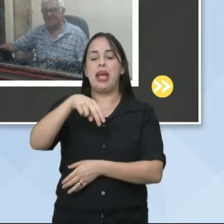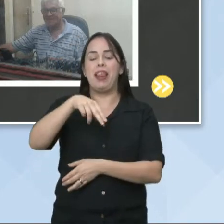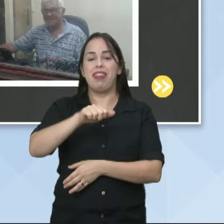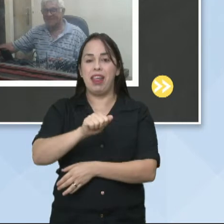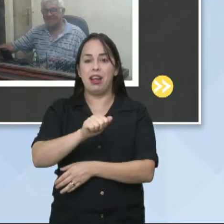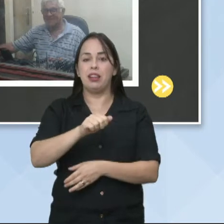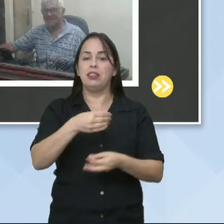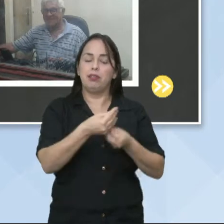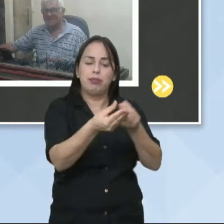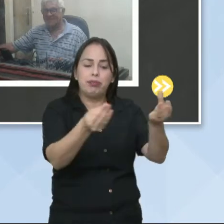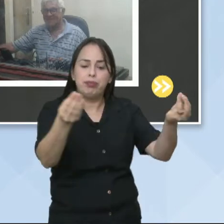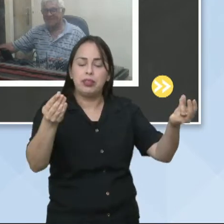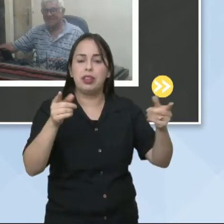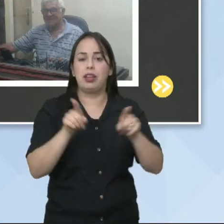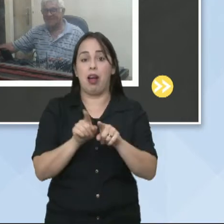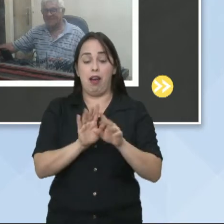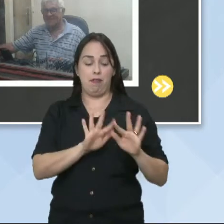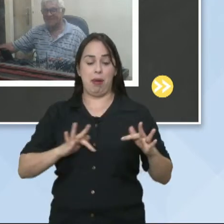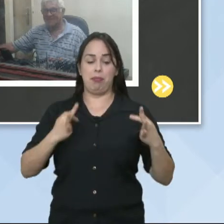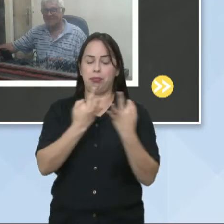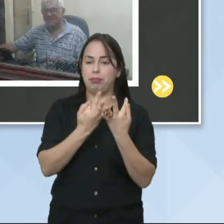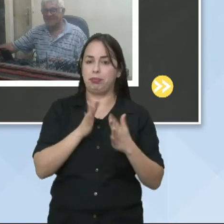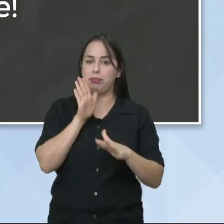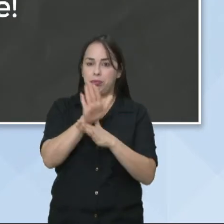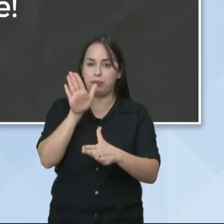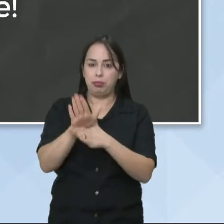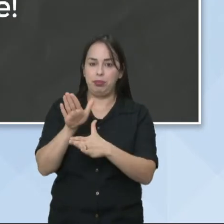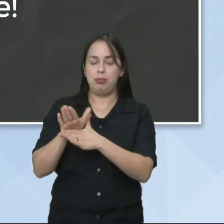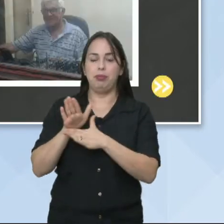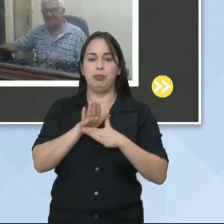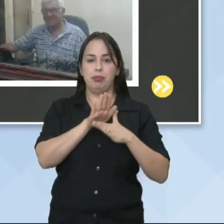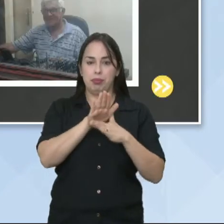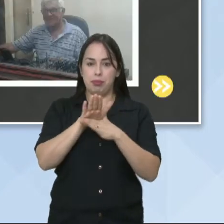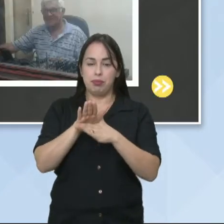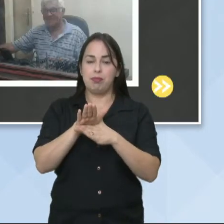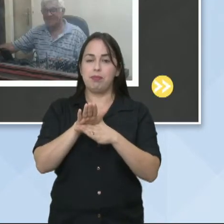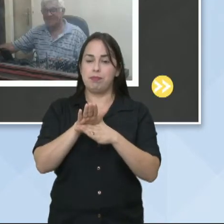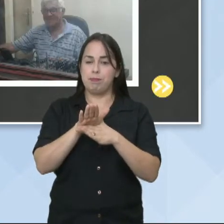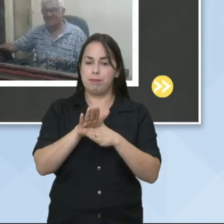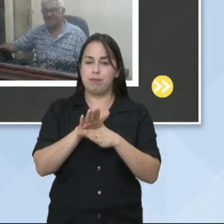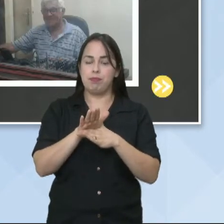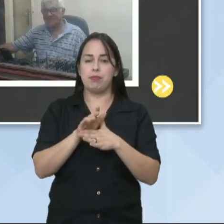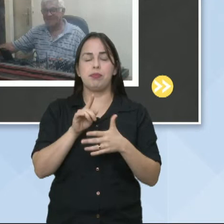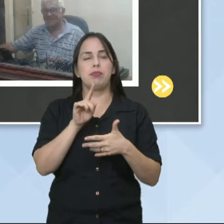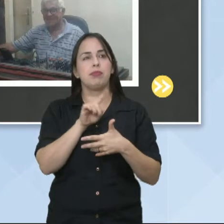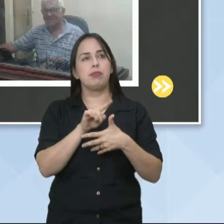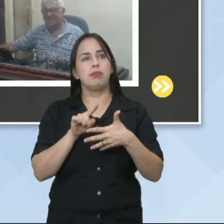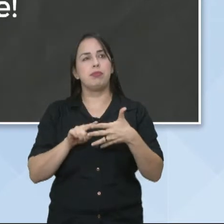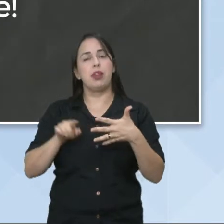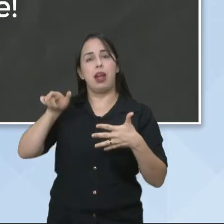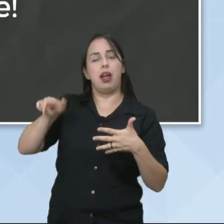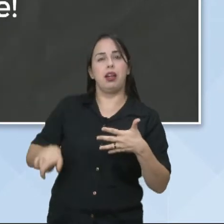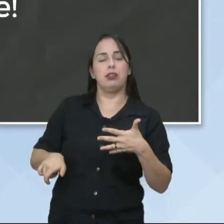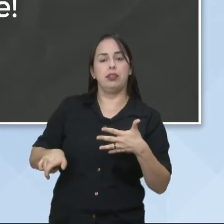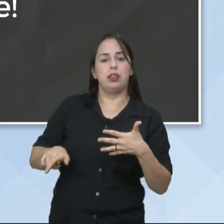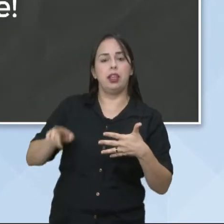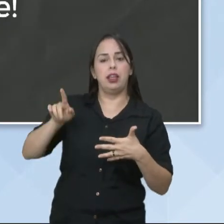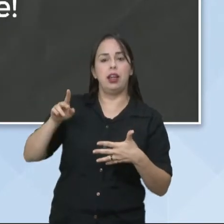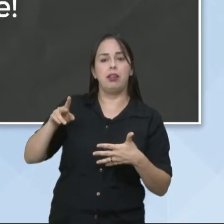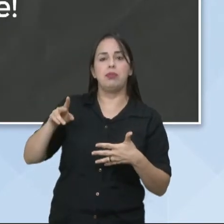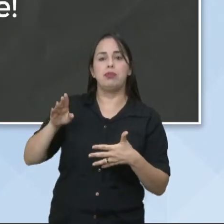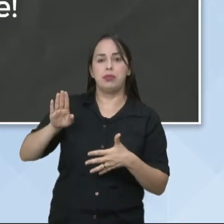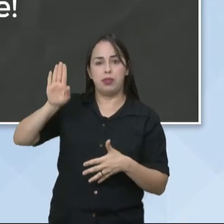inteira participou desse processo, os amigos, Zé Walter Pontes, né? O Peninha foi o candidato